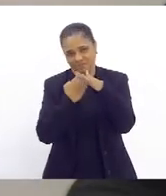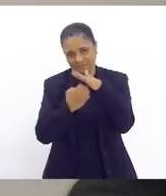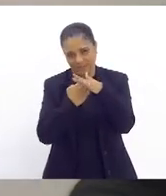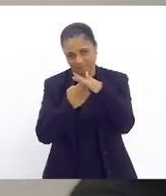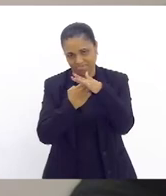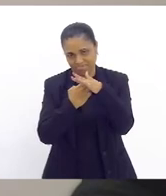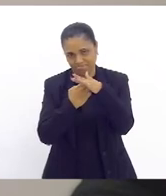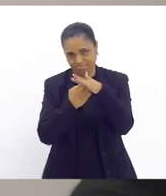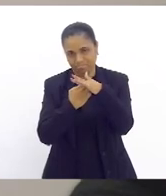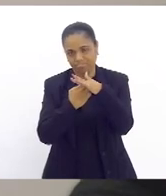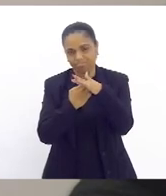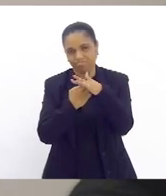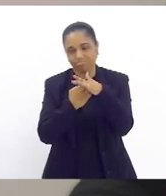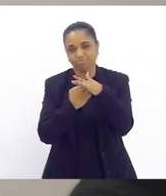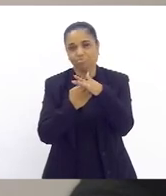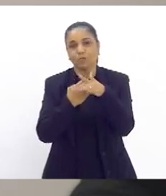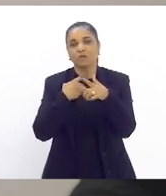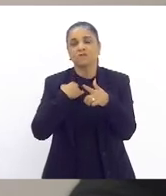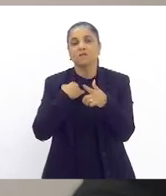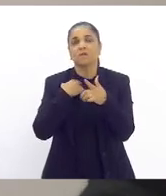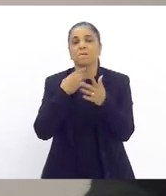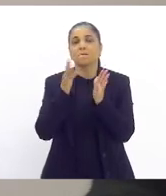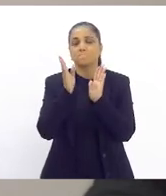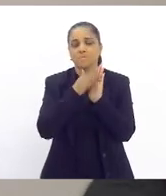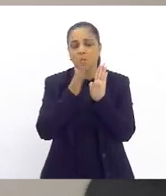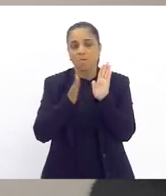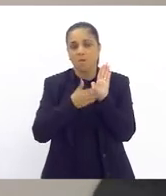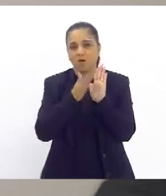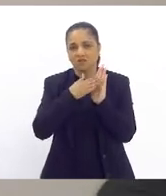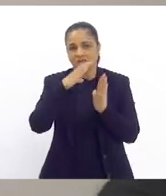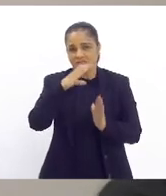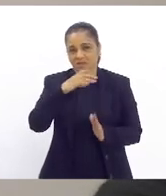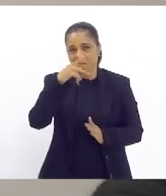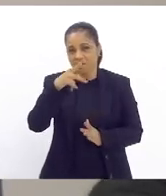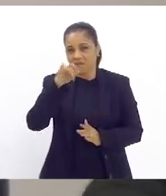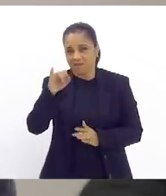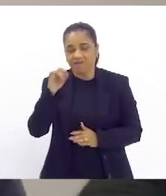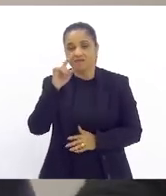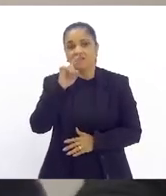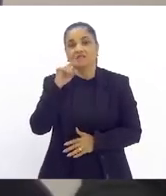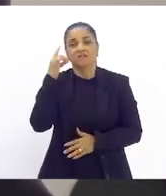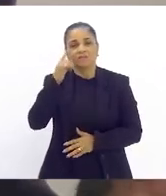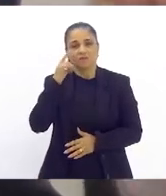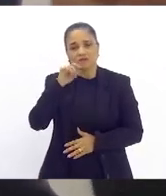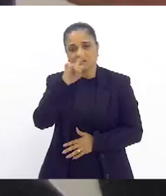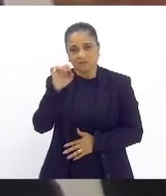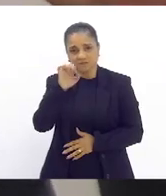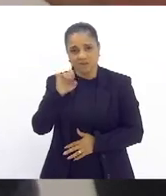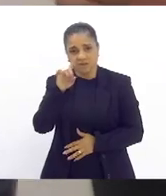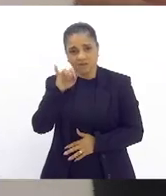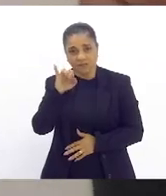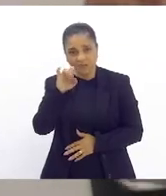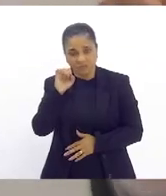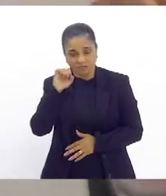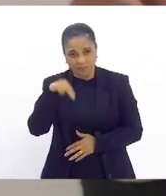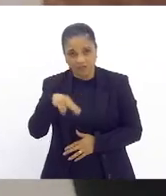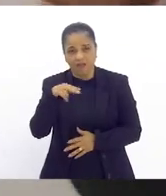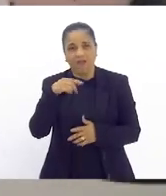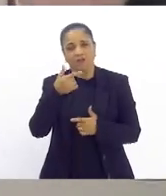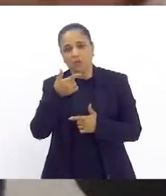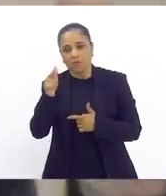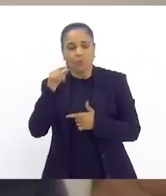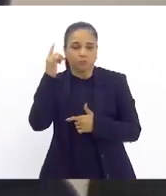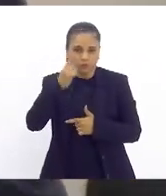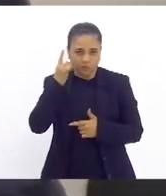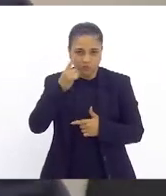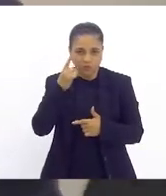nós tiramos uma proposta na CPI zeidan eu e mais os outros companheiros para que criaste o convênio para que a genesa